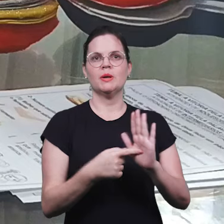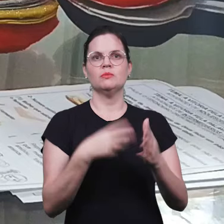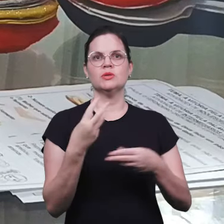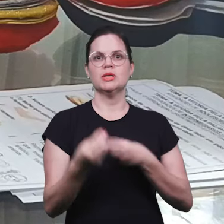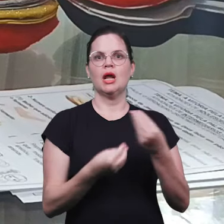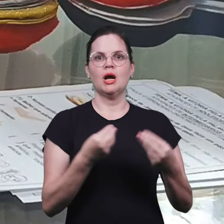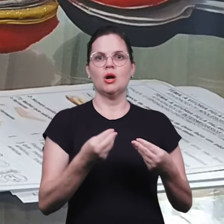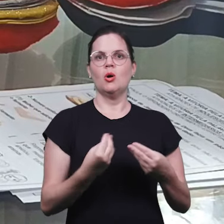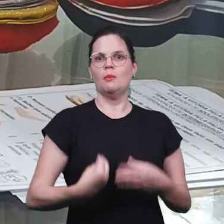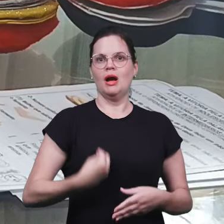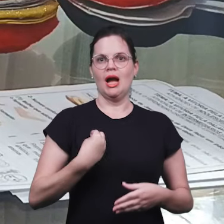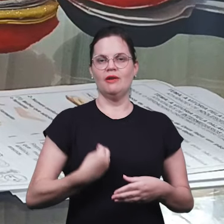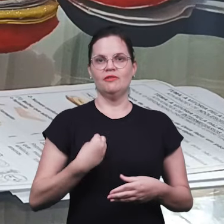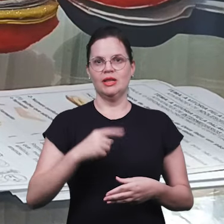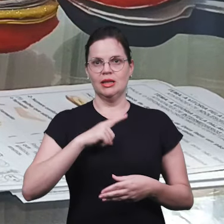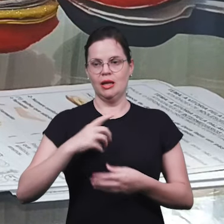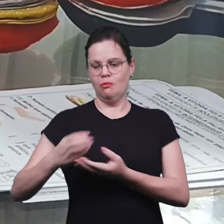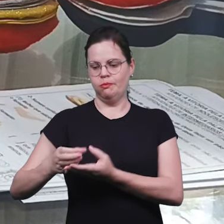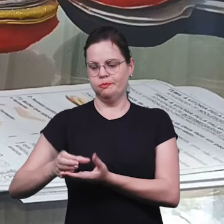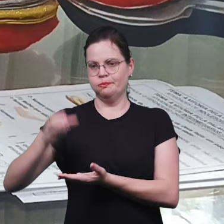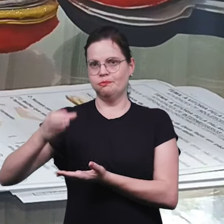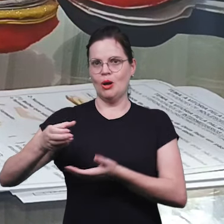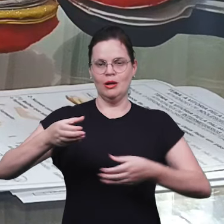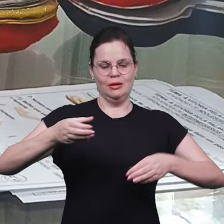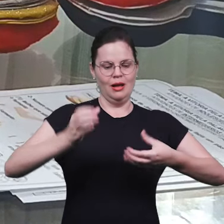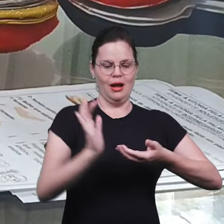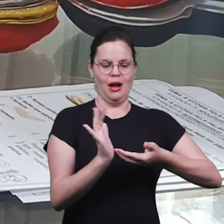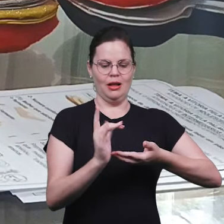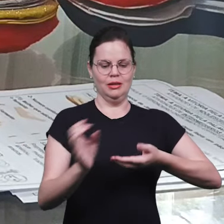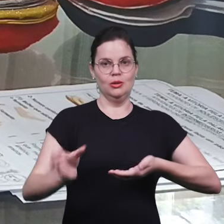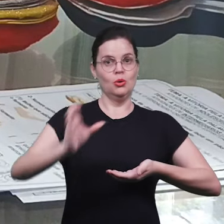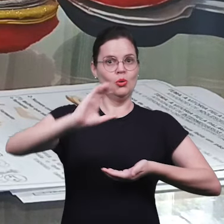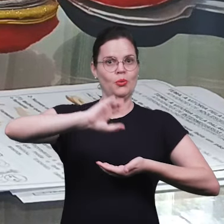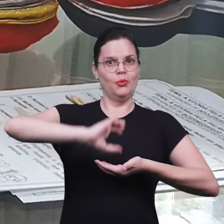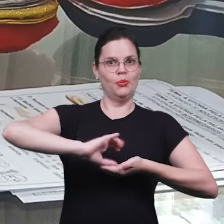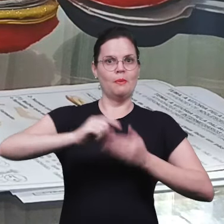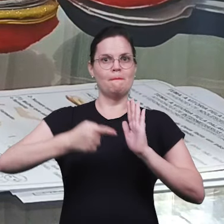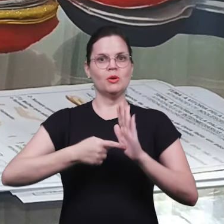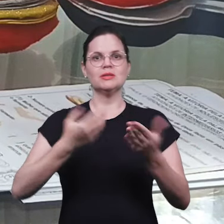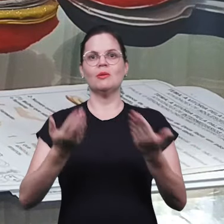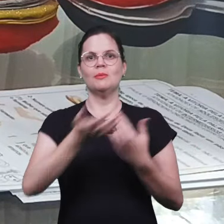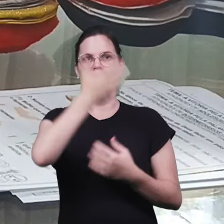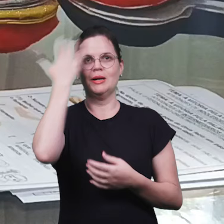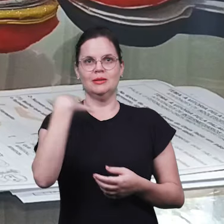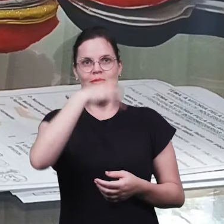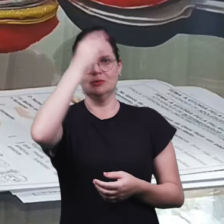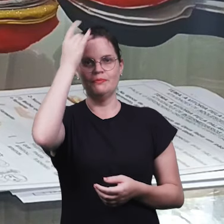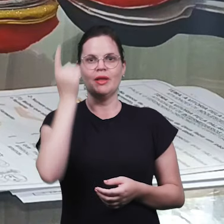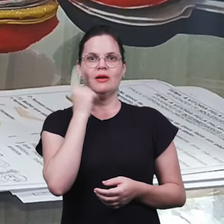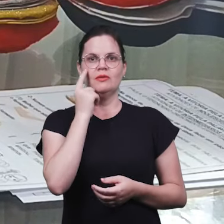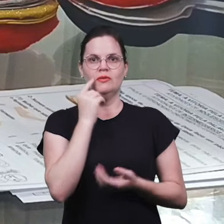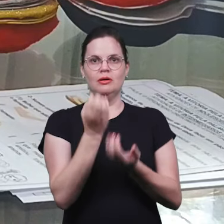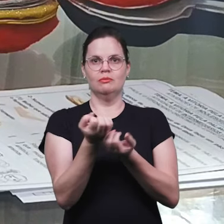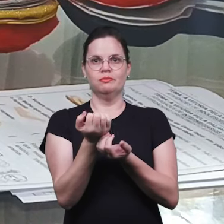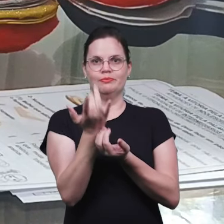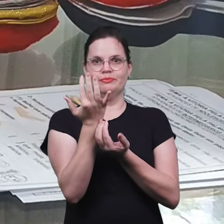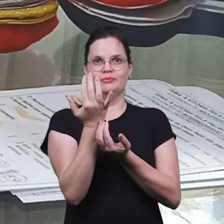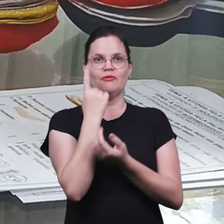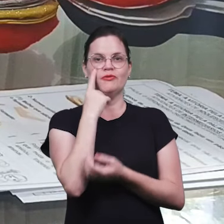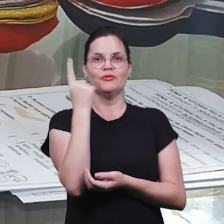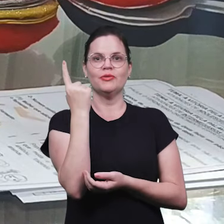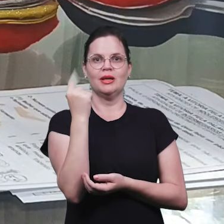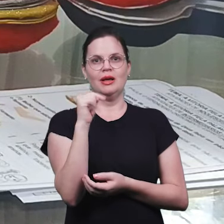nossas vidas sendo abastecidas pelo Espírito Santo. E aí, olha, uma luminariazinha acendendo na hora lá, olha,